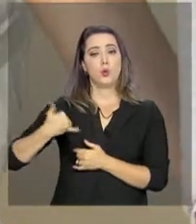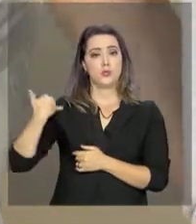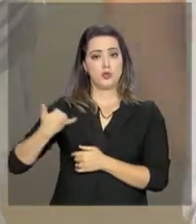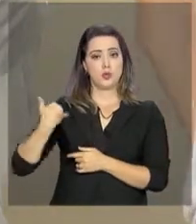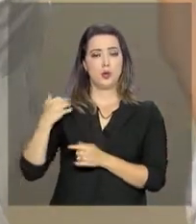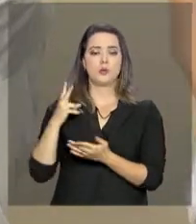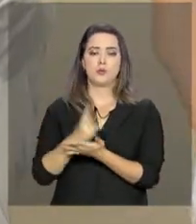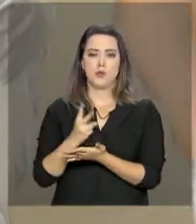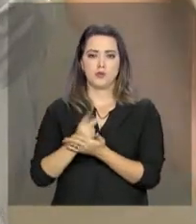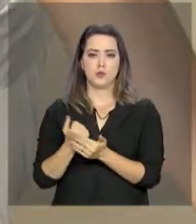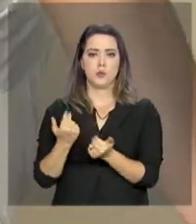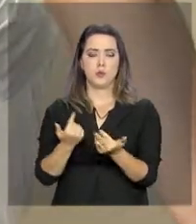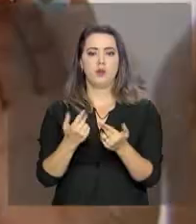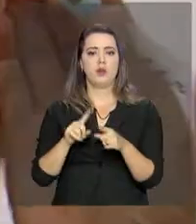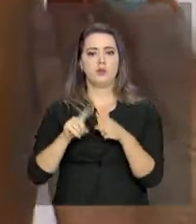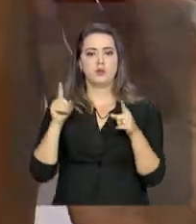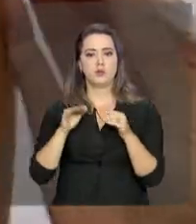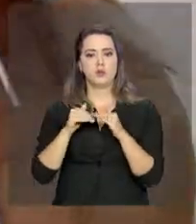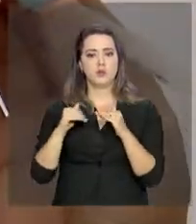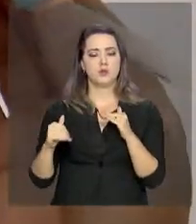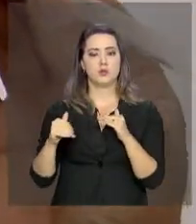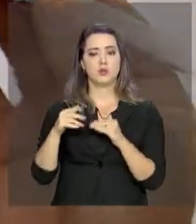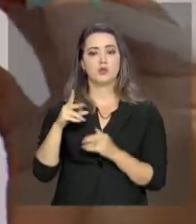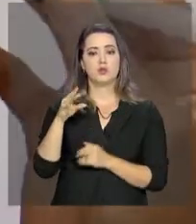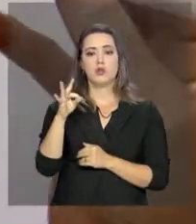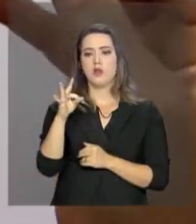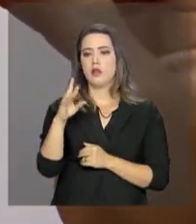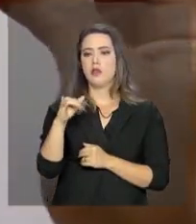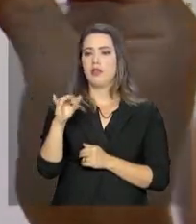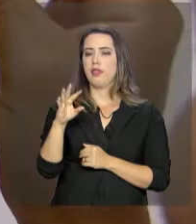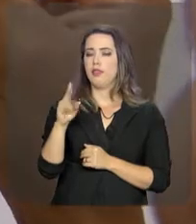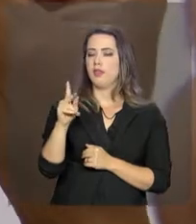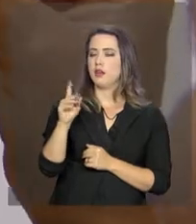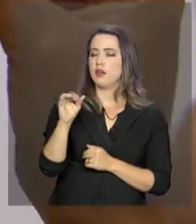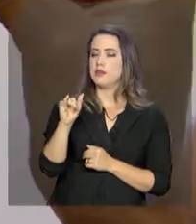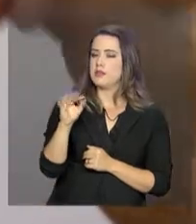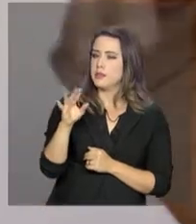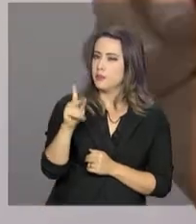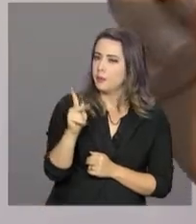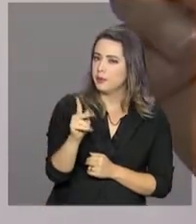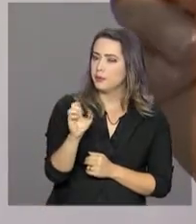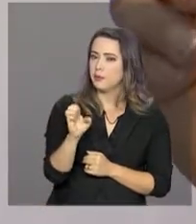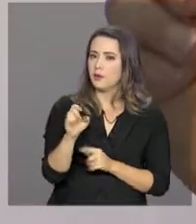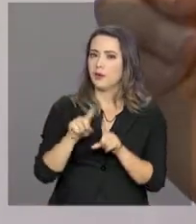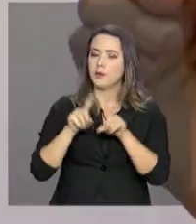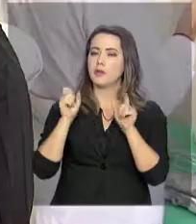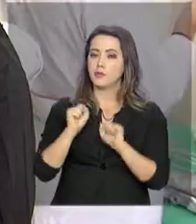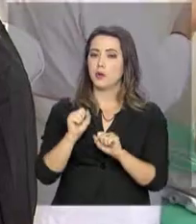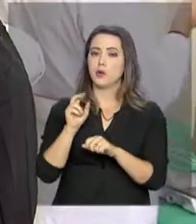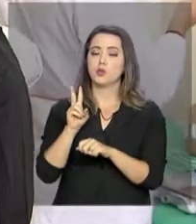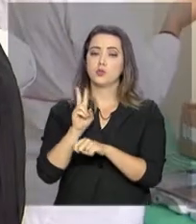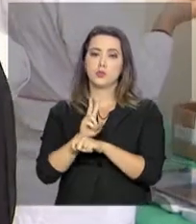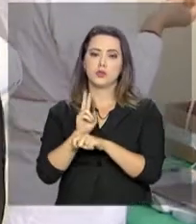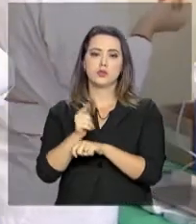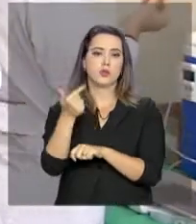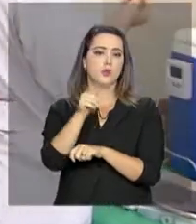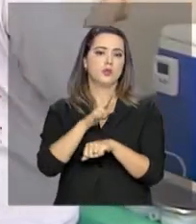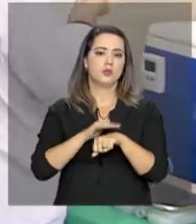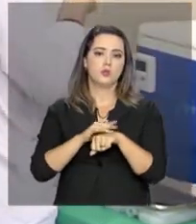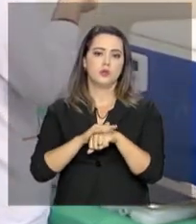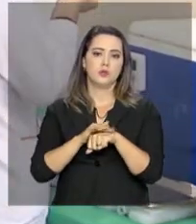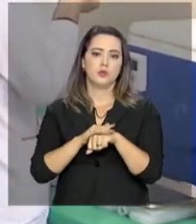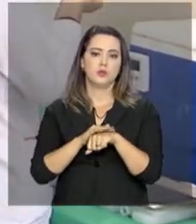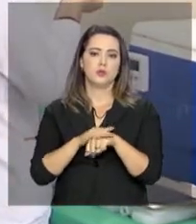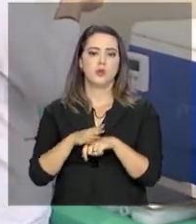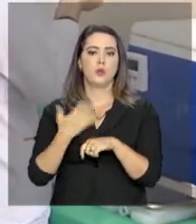mesmas vacinas, com exceção da tríplice viral, e se houver recomendação médica, podem ser imunizados contra outras doenças,